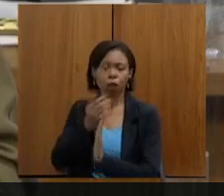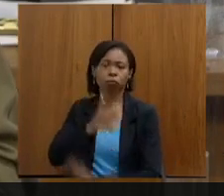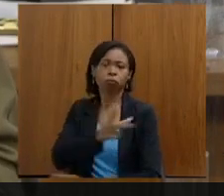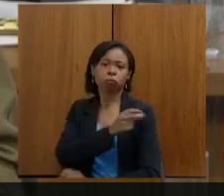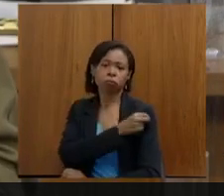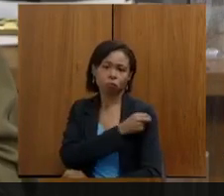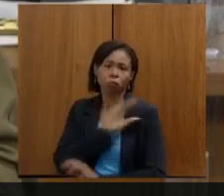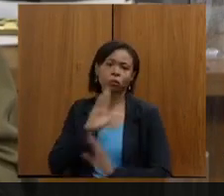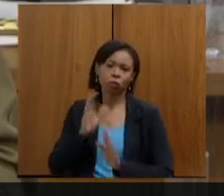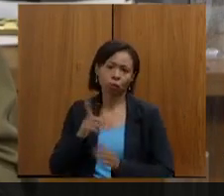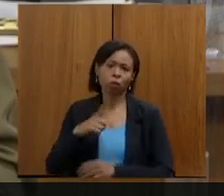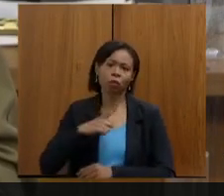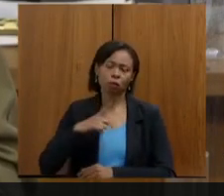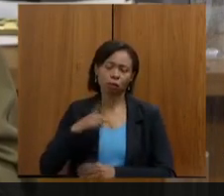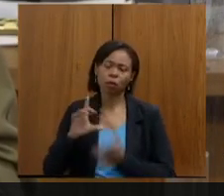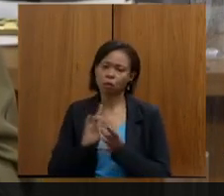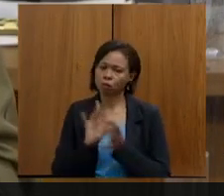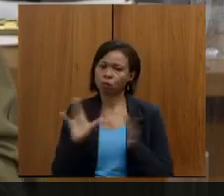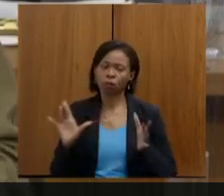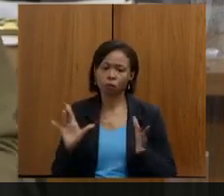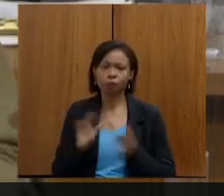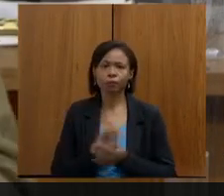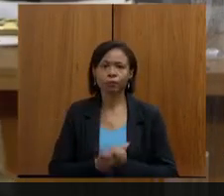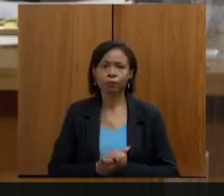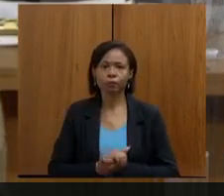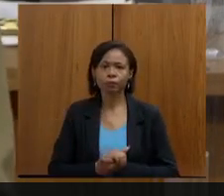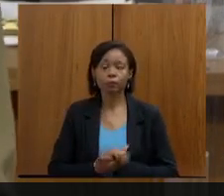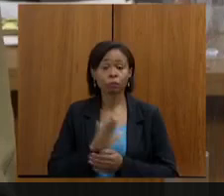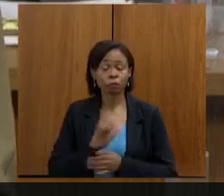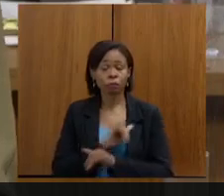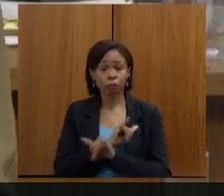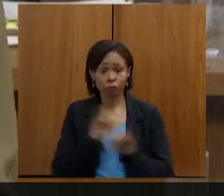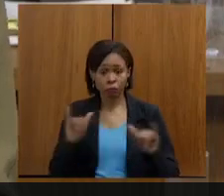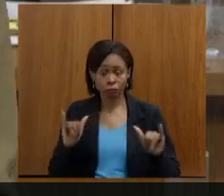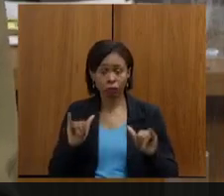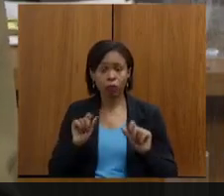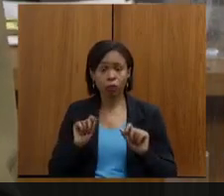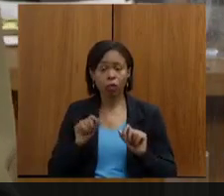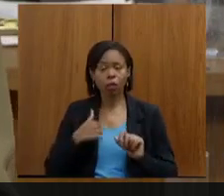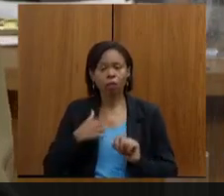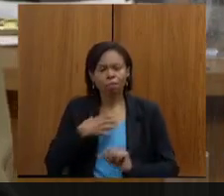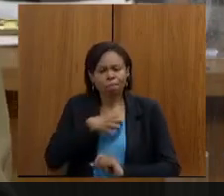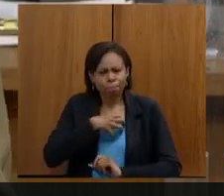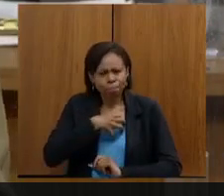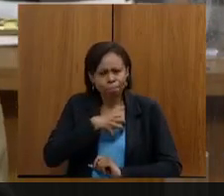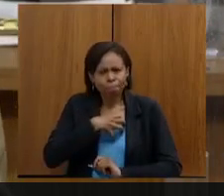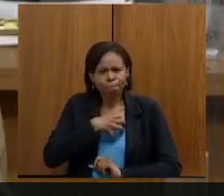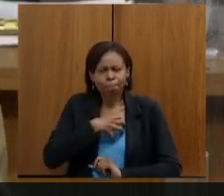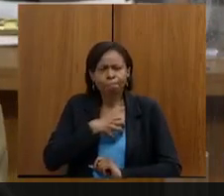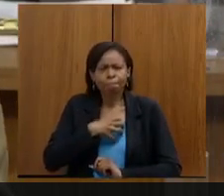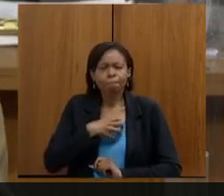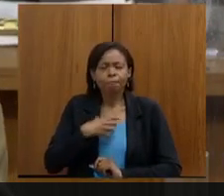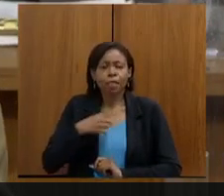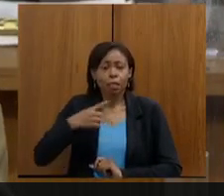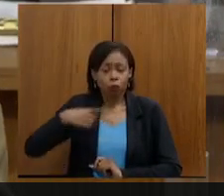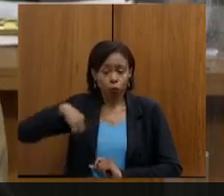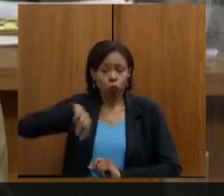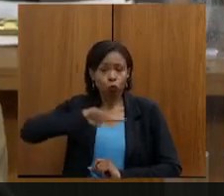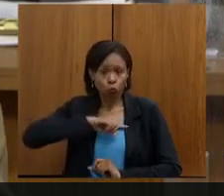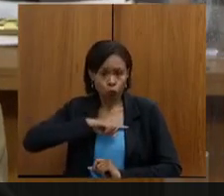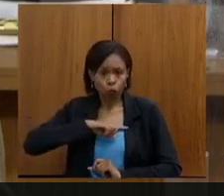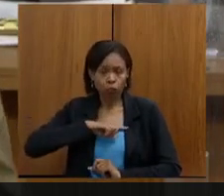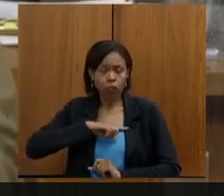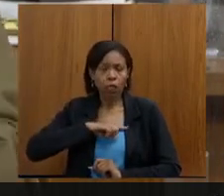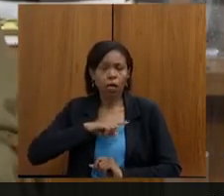disponível e isso aí é uma realidade ou gostar gostaria de registrar algo que eu senti o que nós